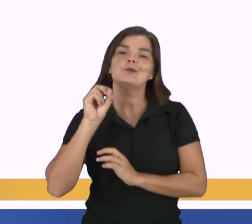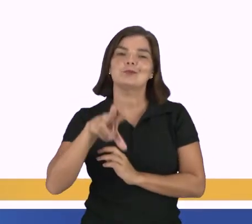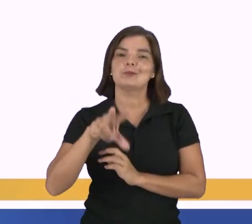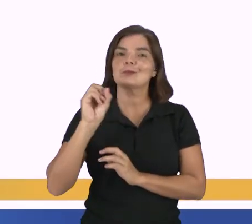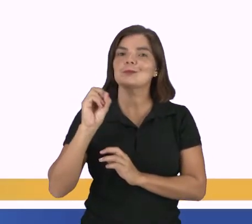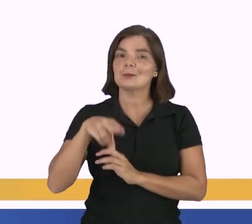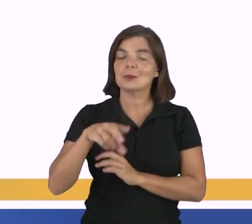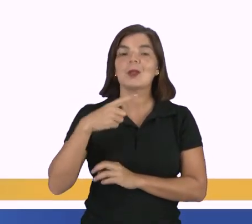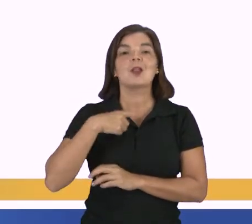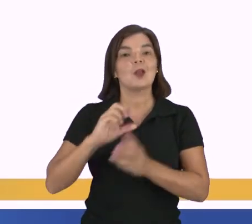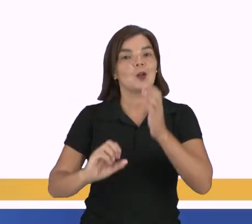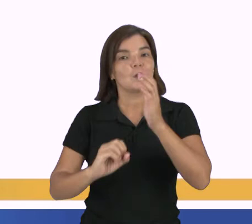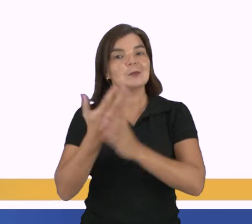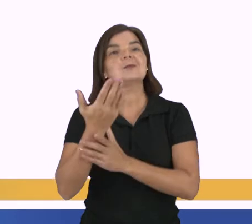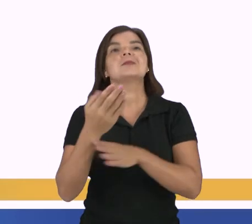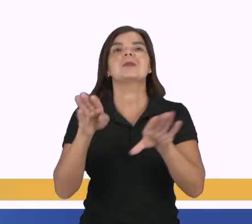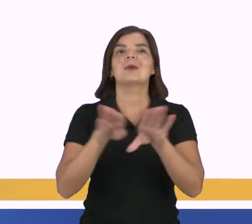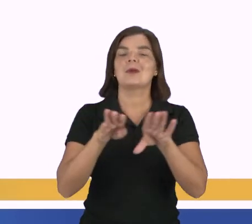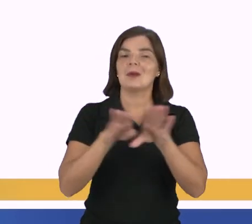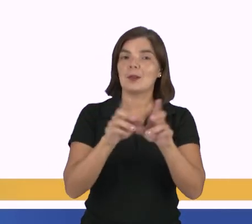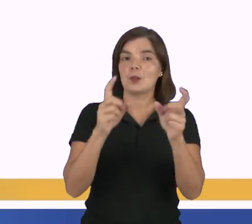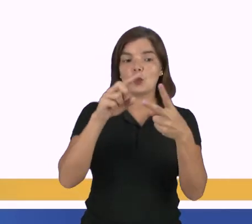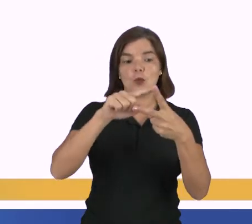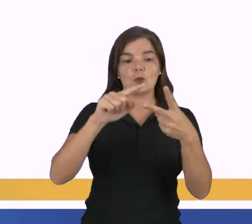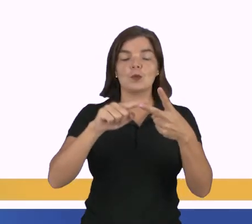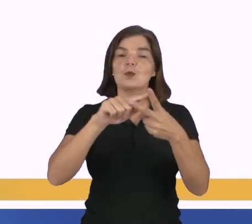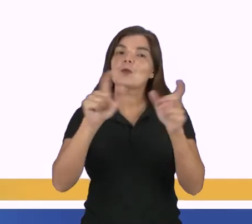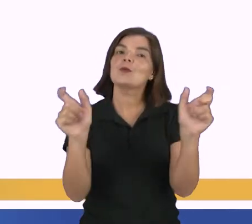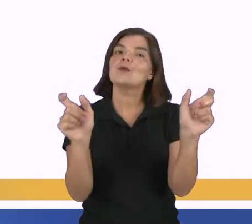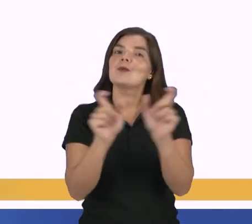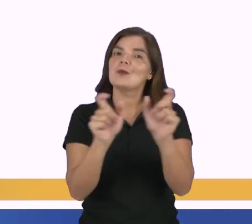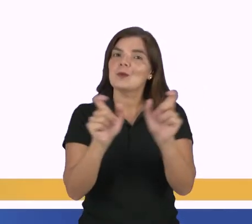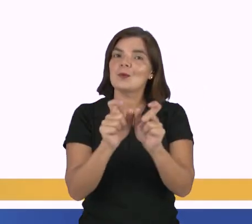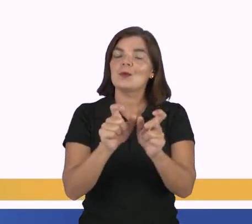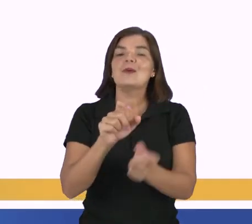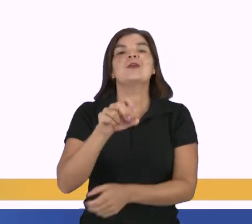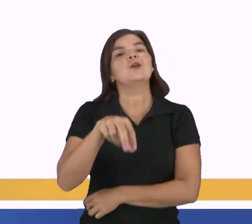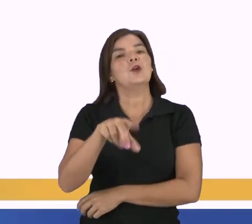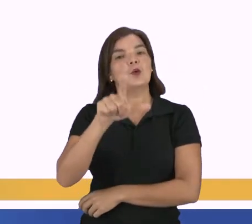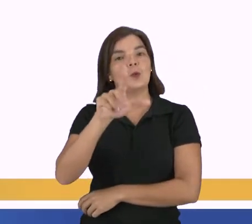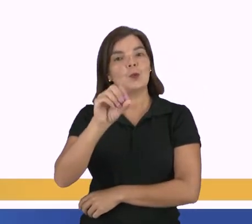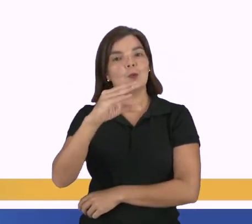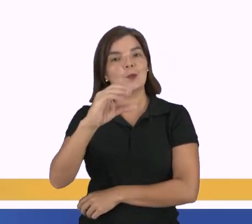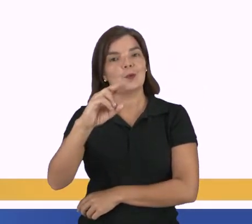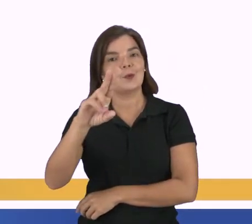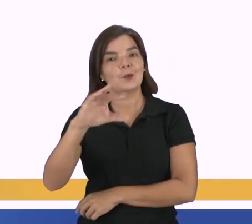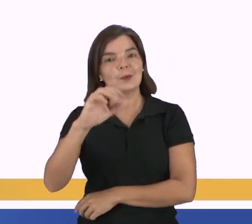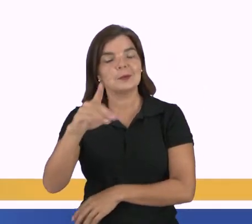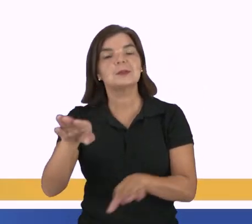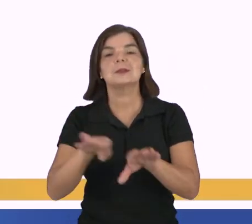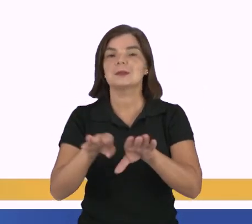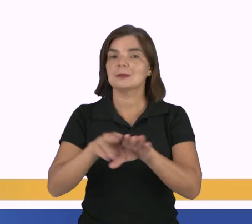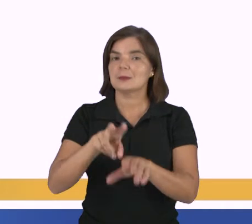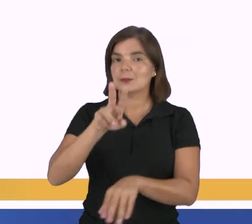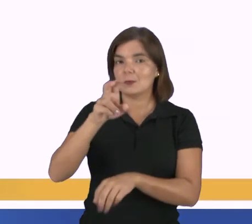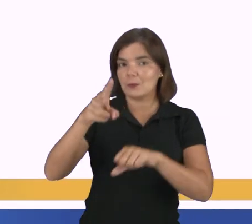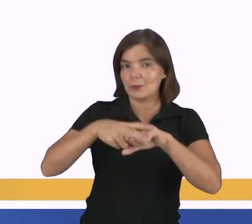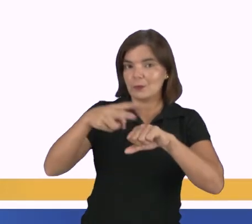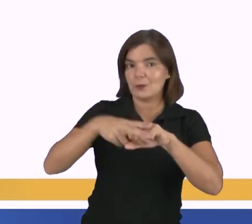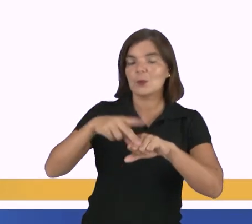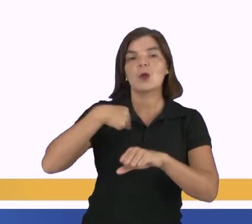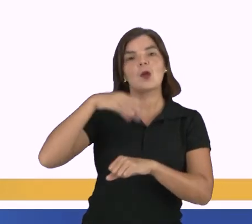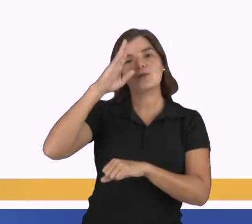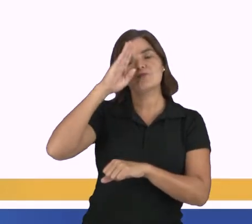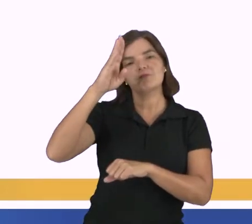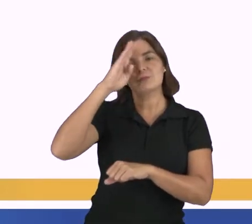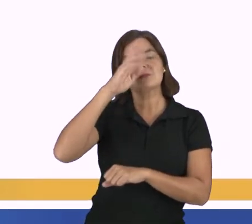estão realizando é uma locução verbal. Nós temos um verbo auxiliar estão e o realizando, que é o principal, que ele vai